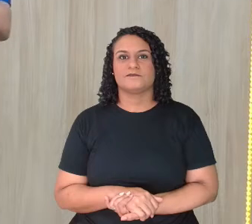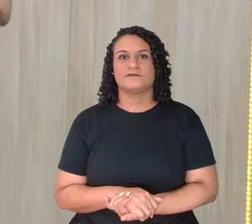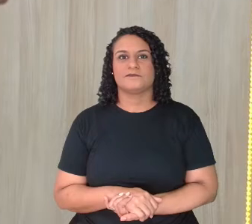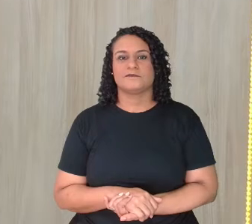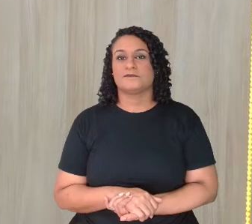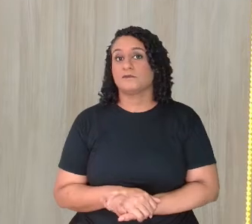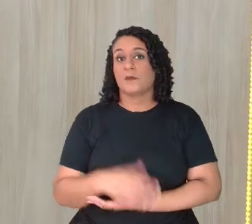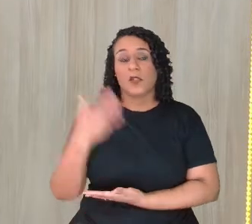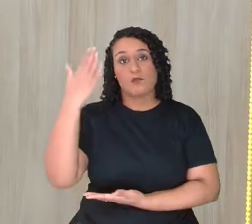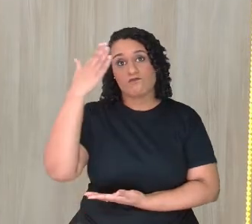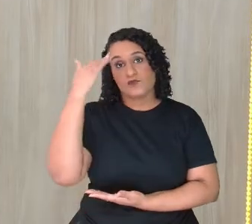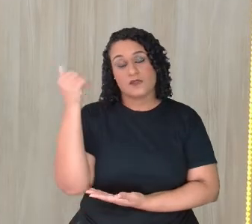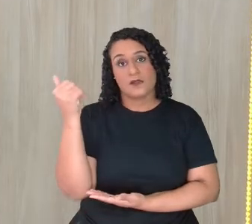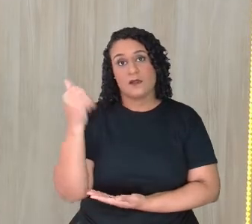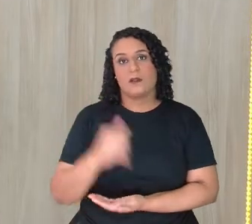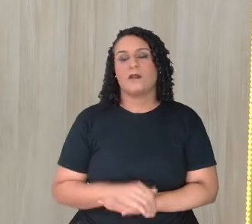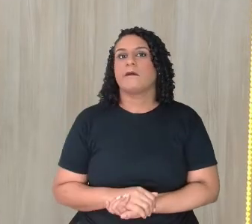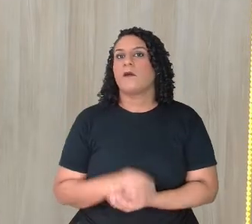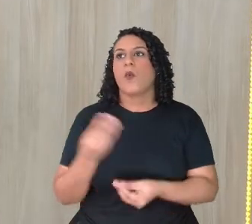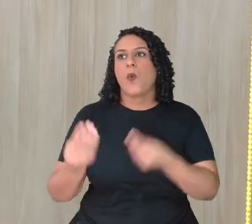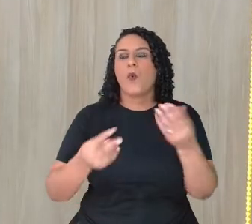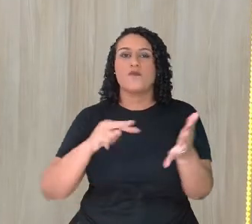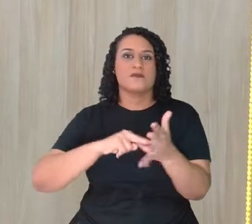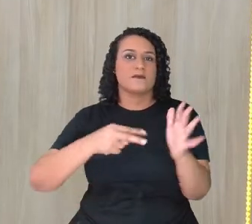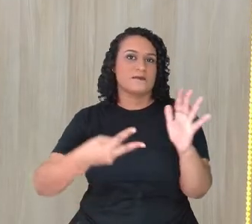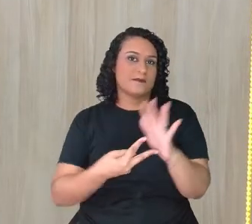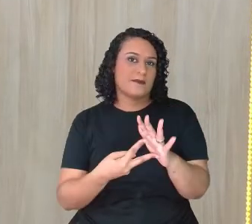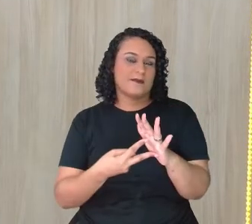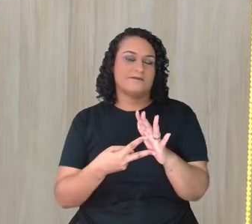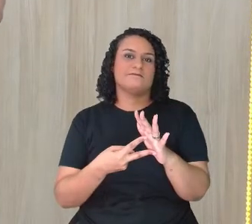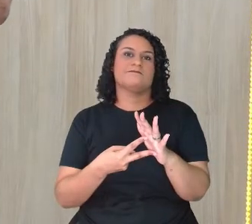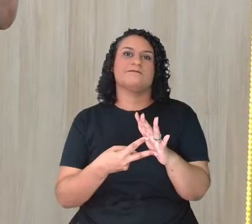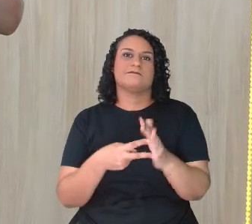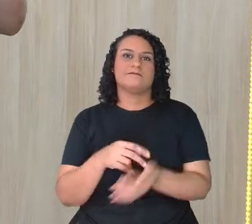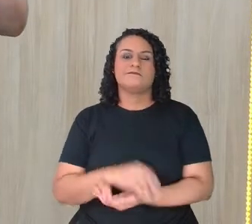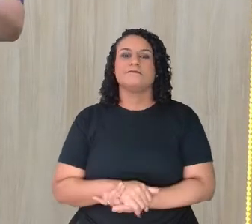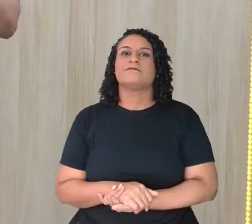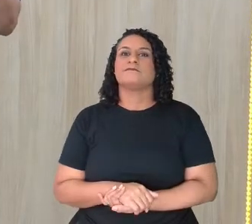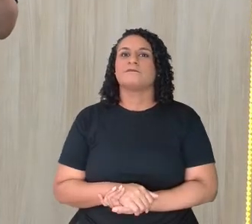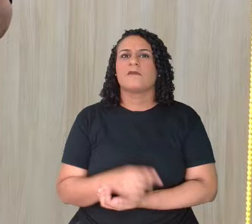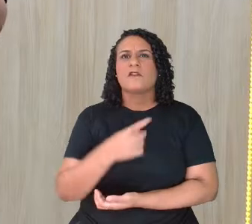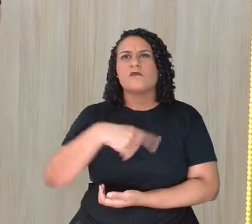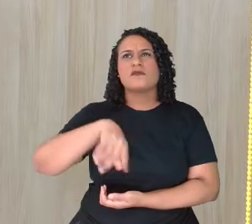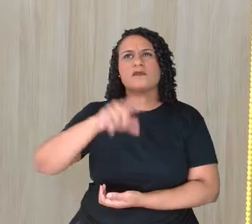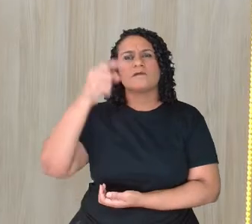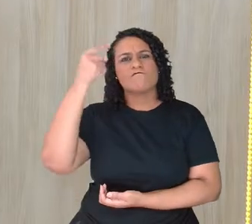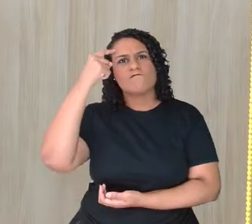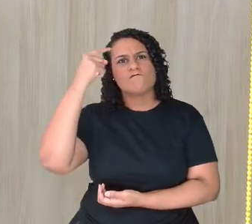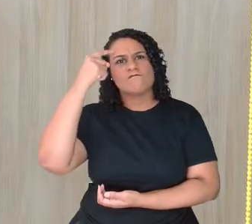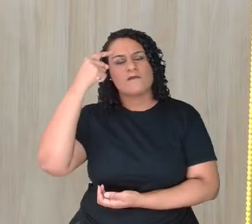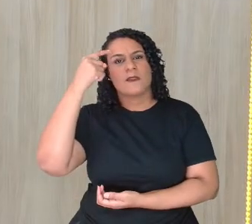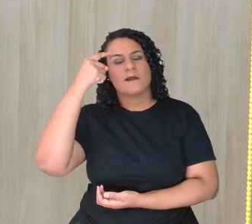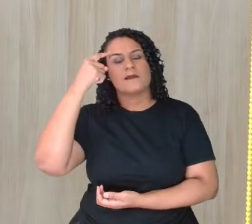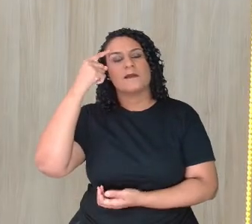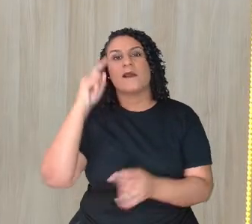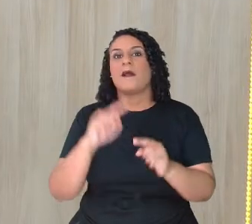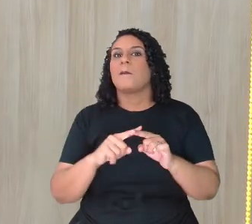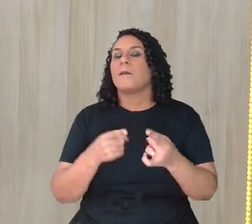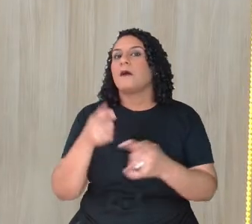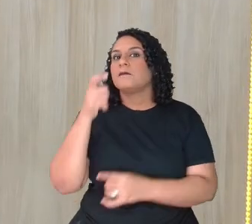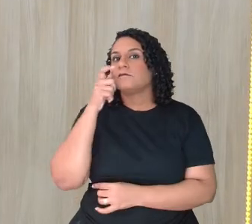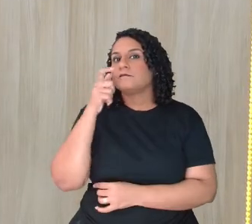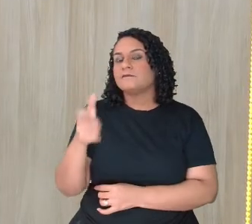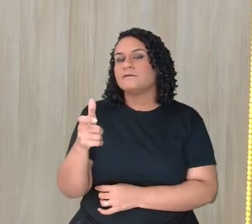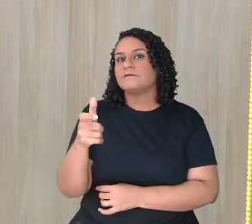a grandeza, não é? Os significados que você constrói na sua mente, na sua vida, mas é